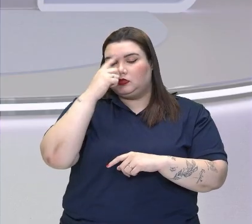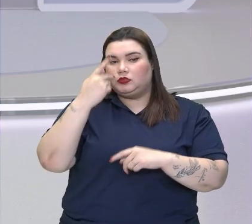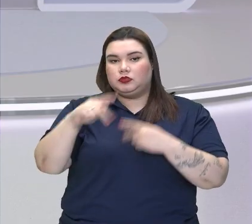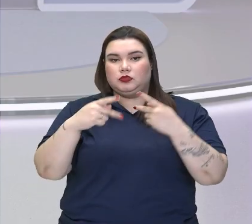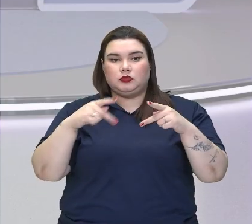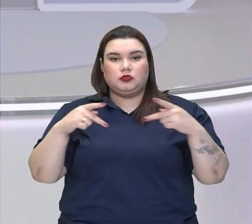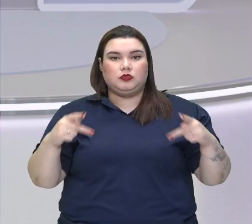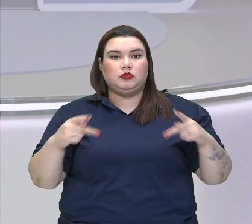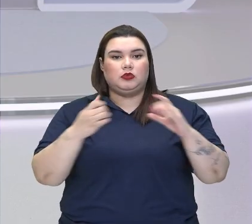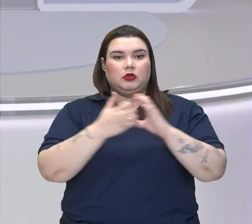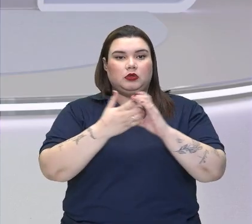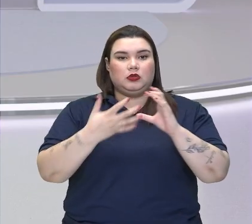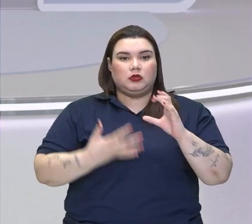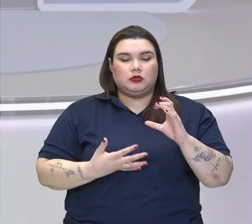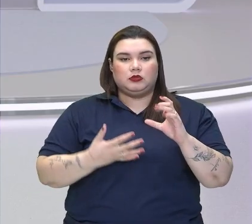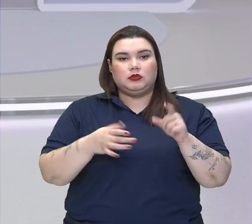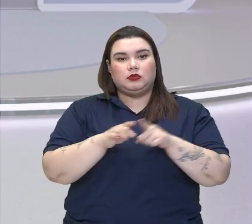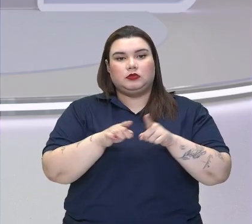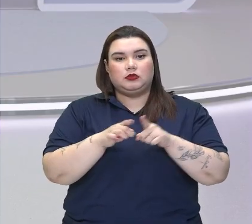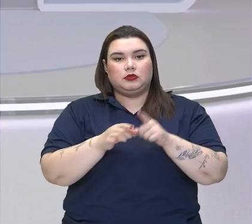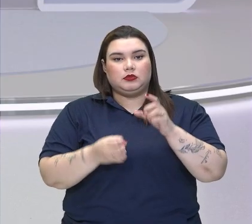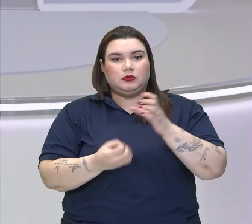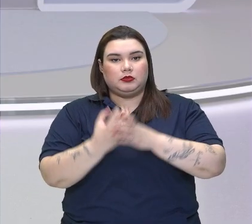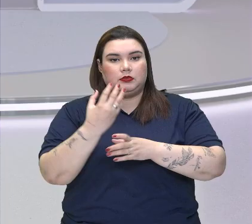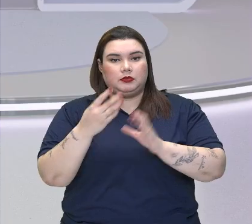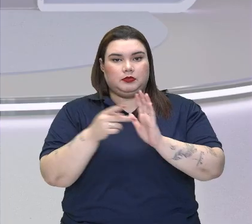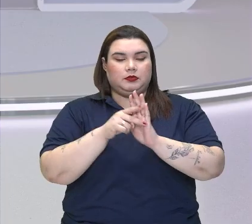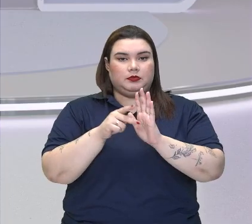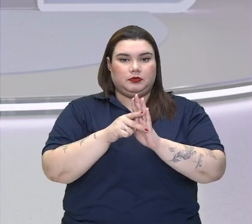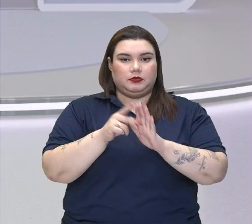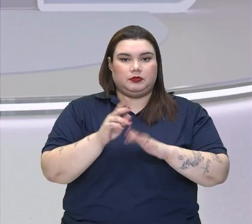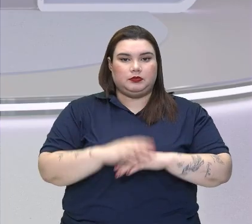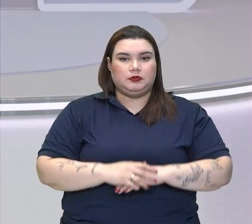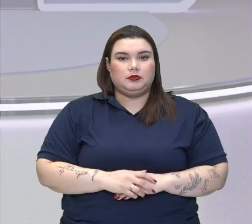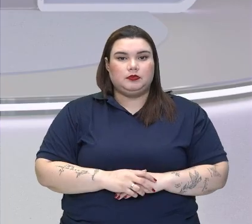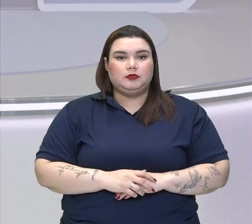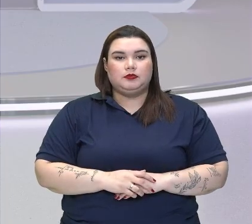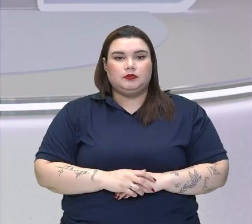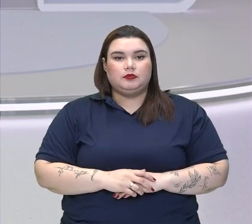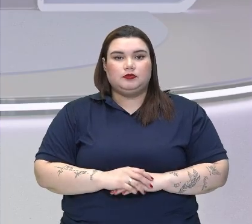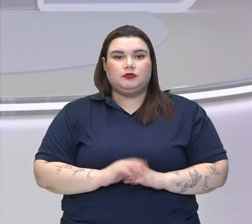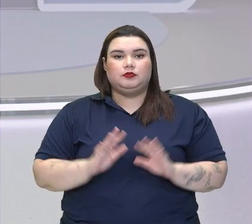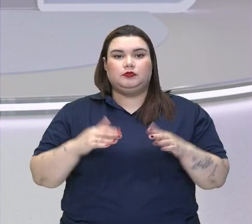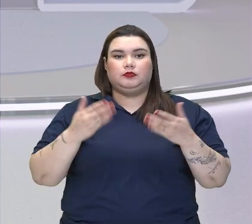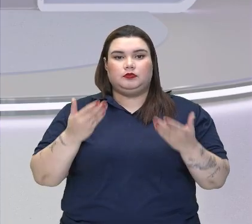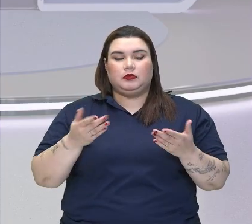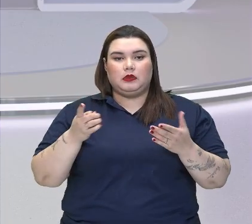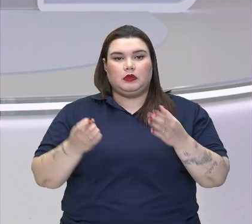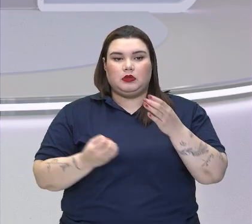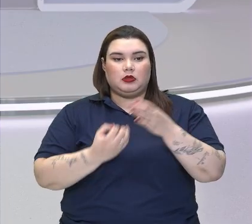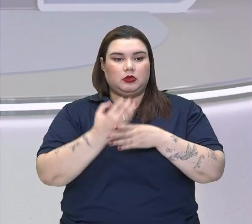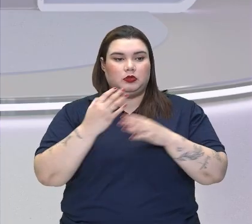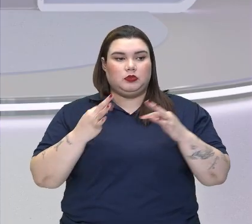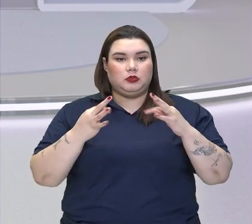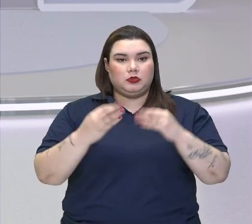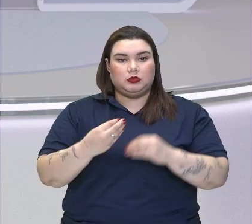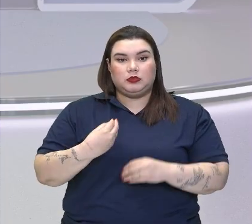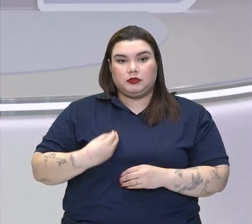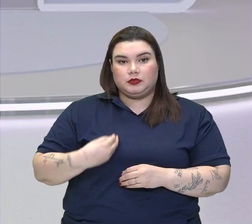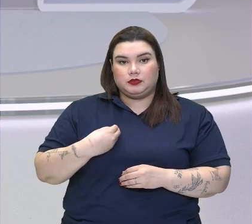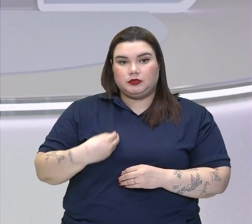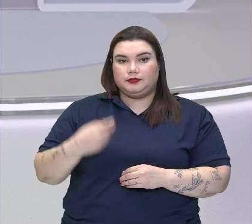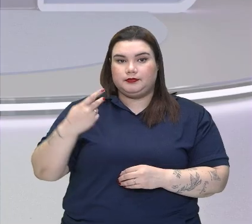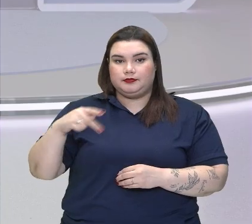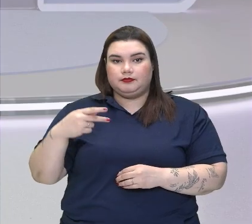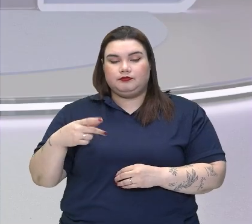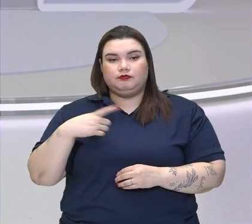castas nascem do próprio Brahma. Ele é o criador de tudo que existe, né? Dele que